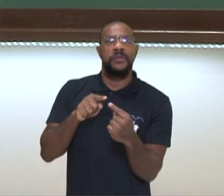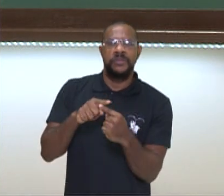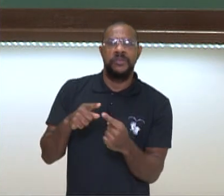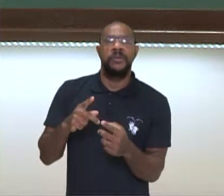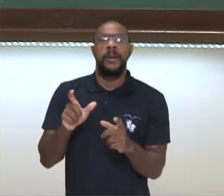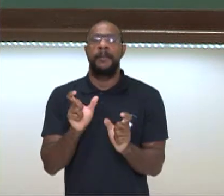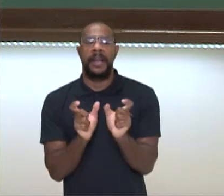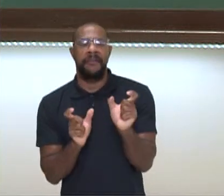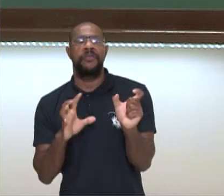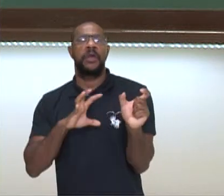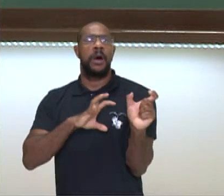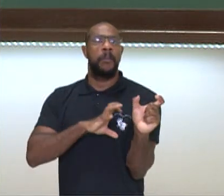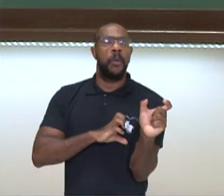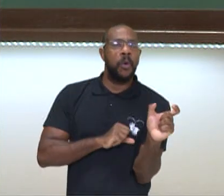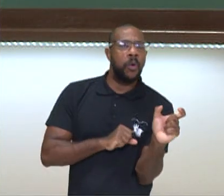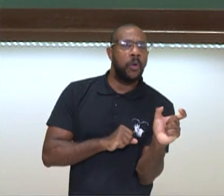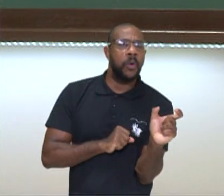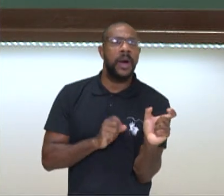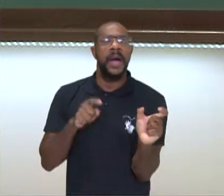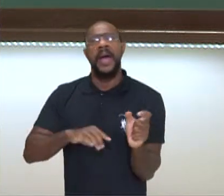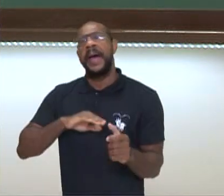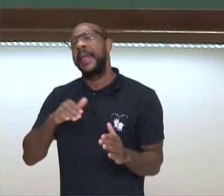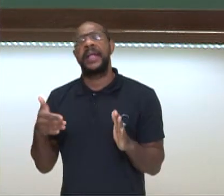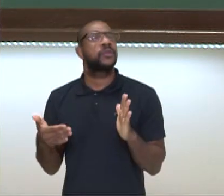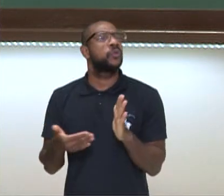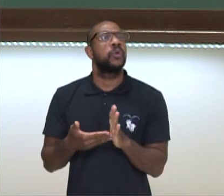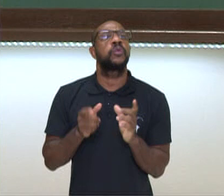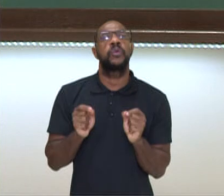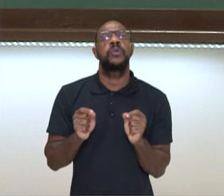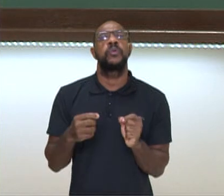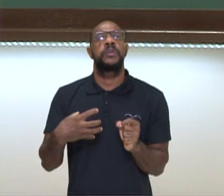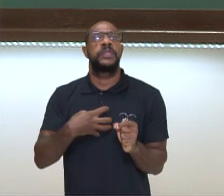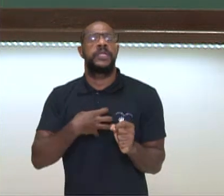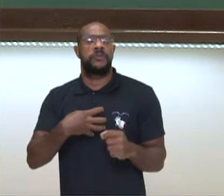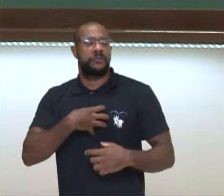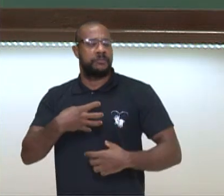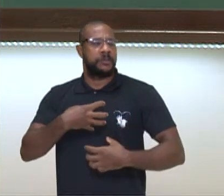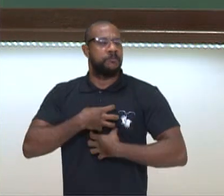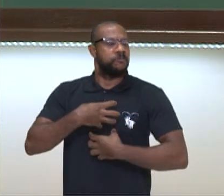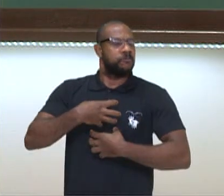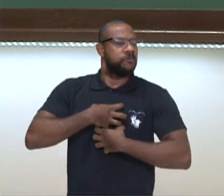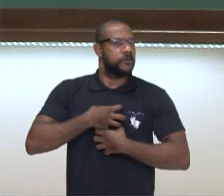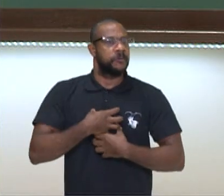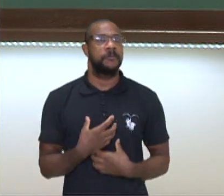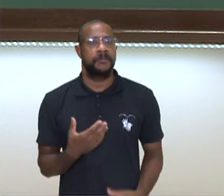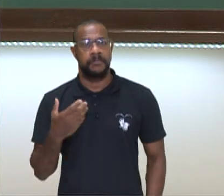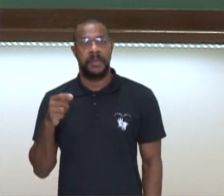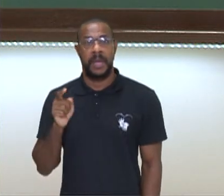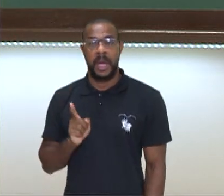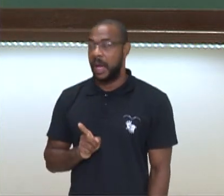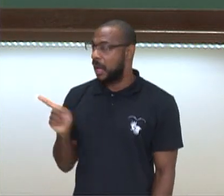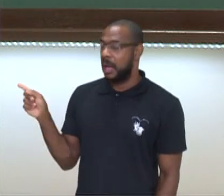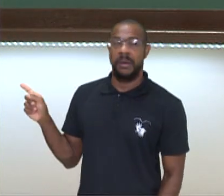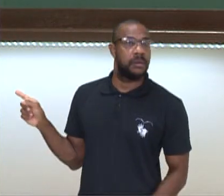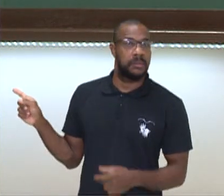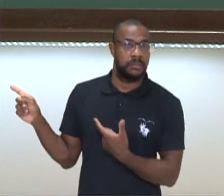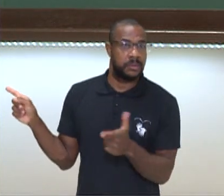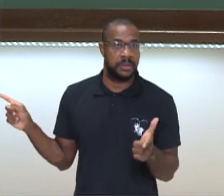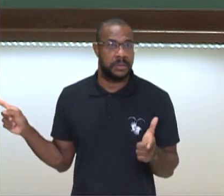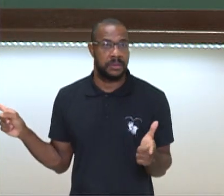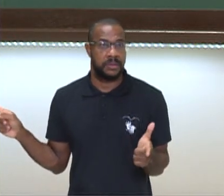amor, né? Era toda pautada no sentimento. Aqui não. Os